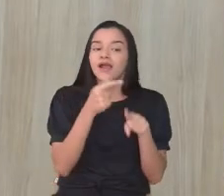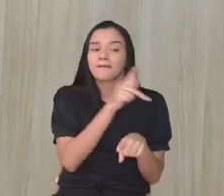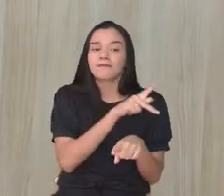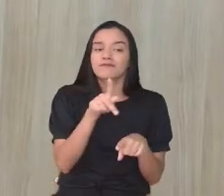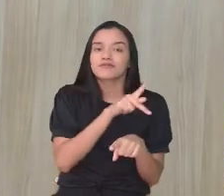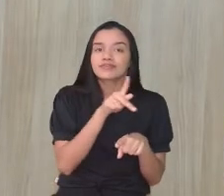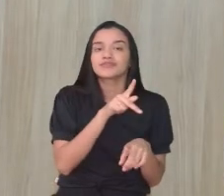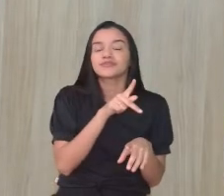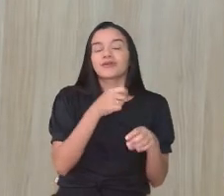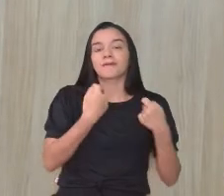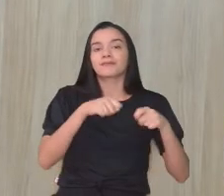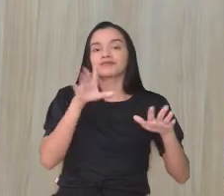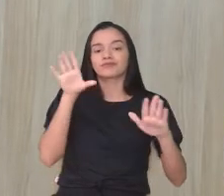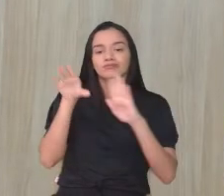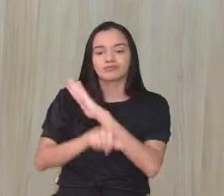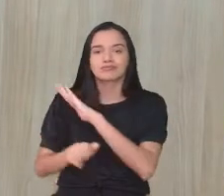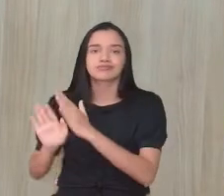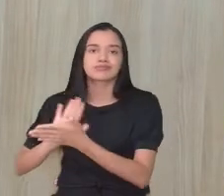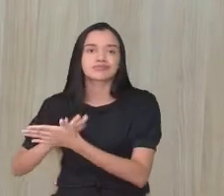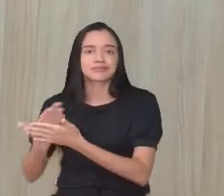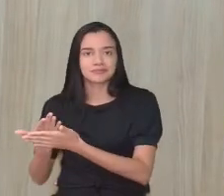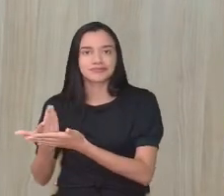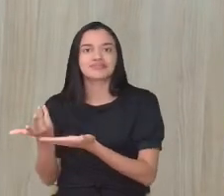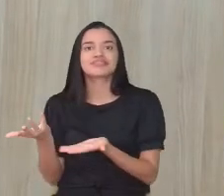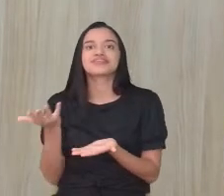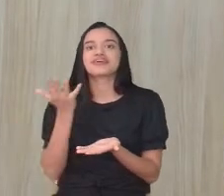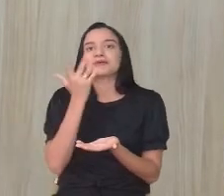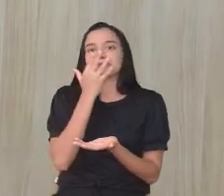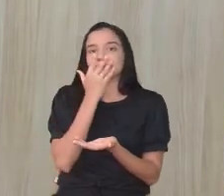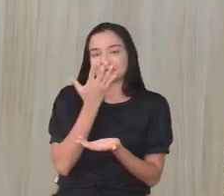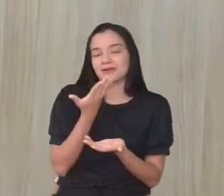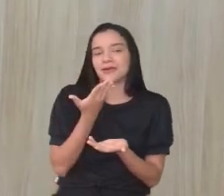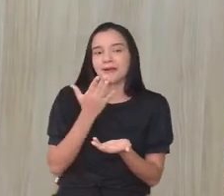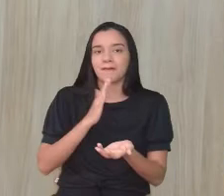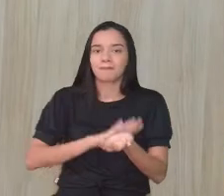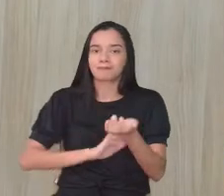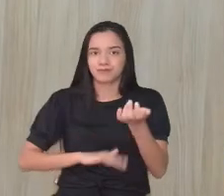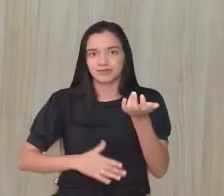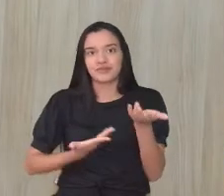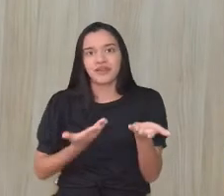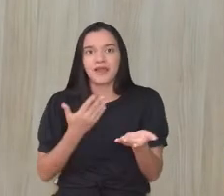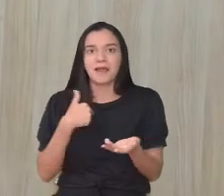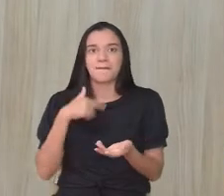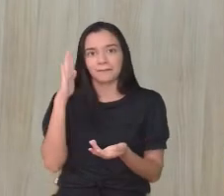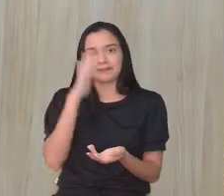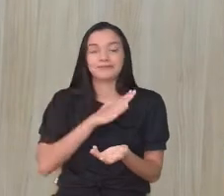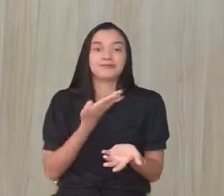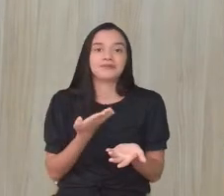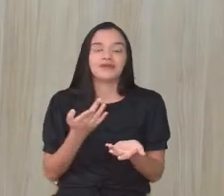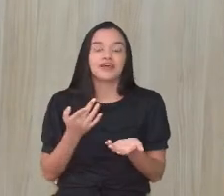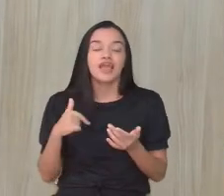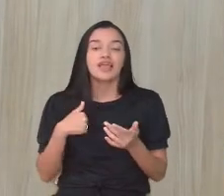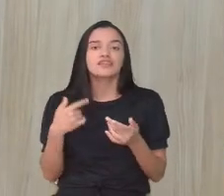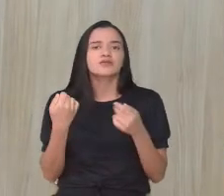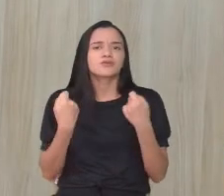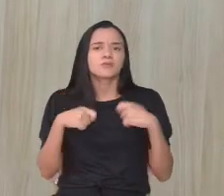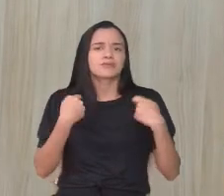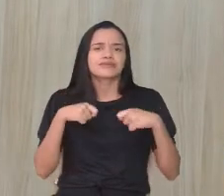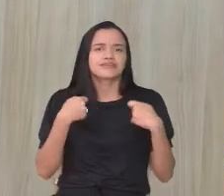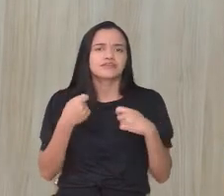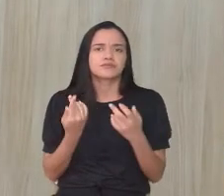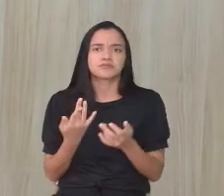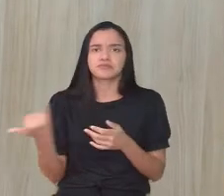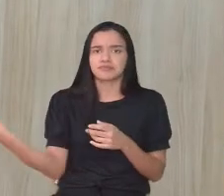de Midian. Porque ela estava com o nível de açúcar baixo, senão ela ia passar mal. Então, eu já criei aqui uma justificativa. Camille não precisou me dizer